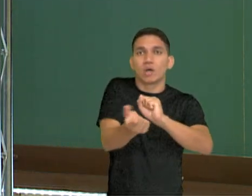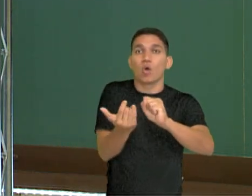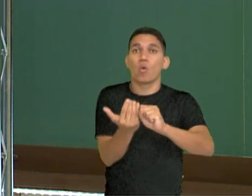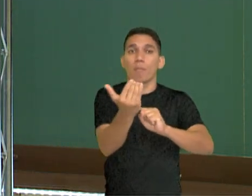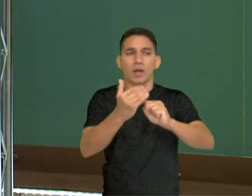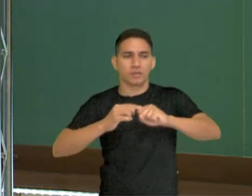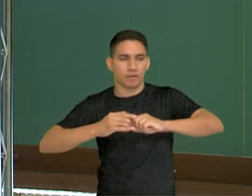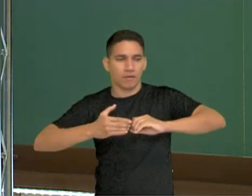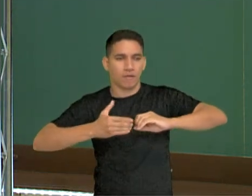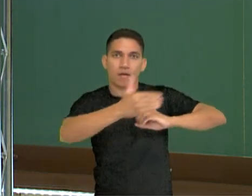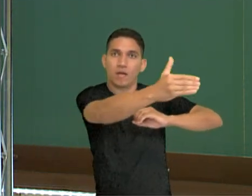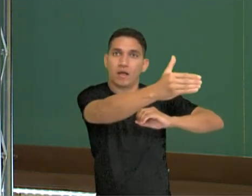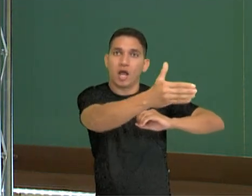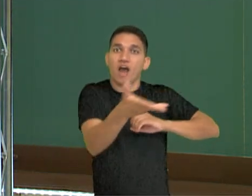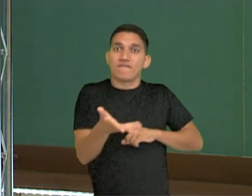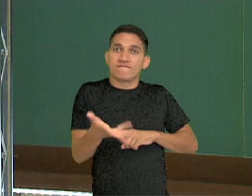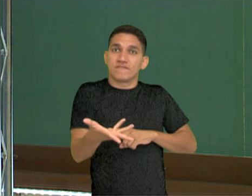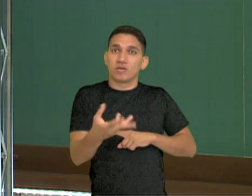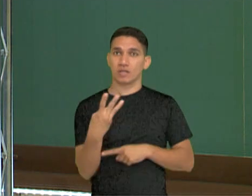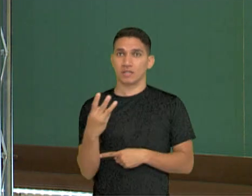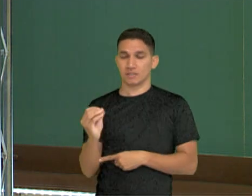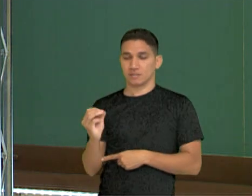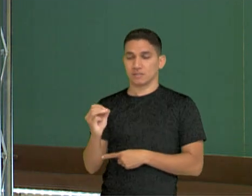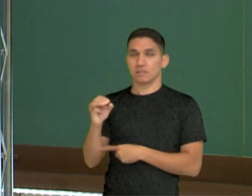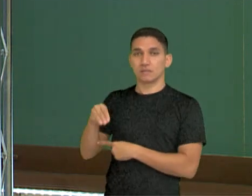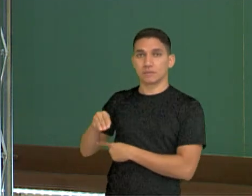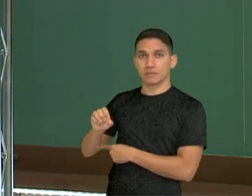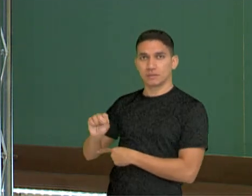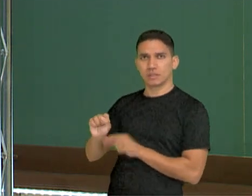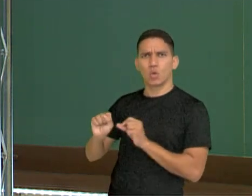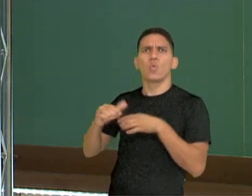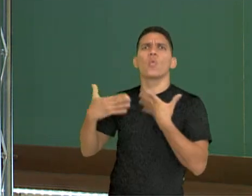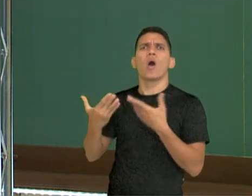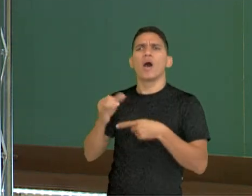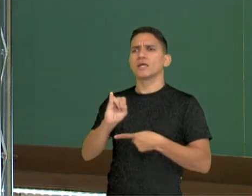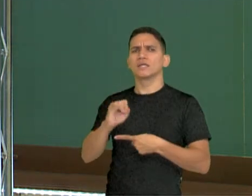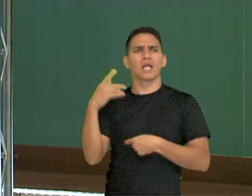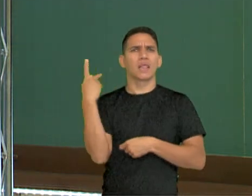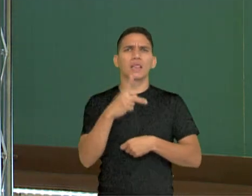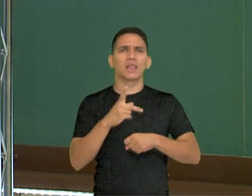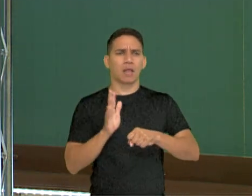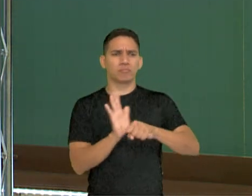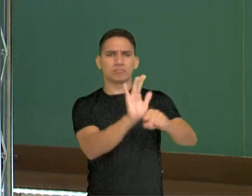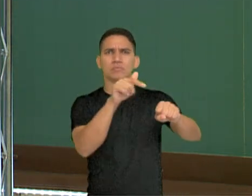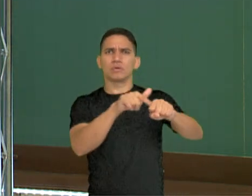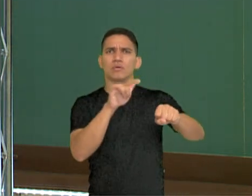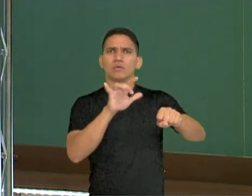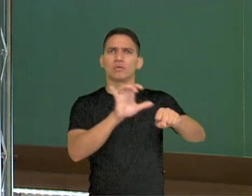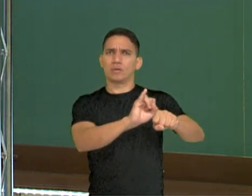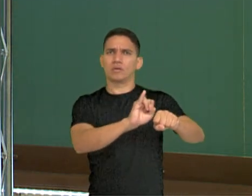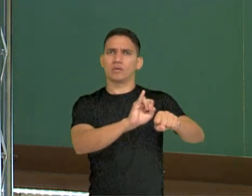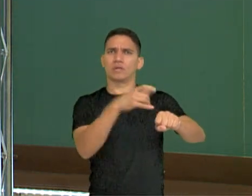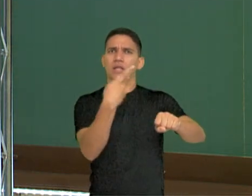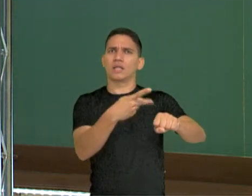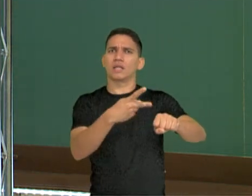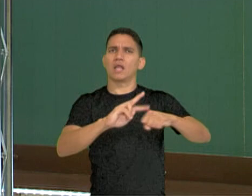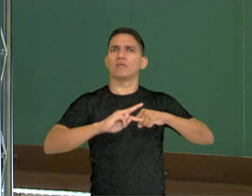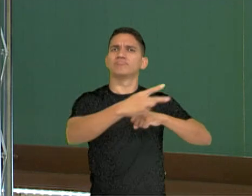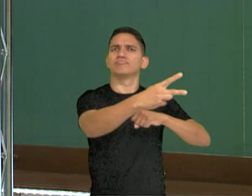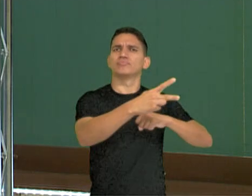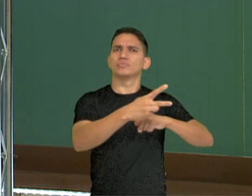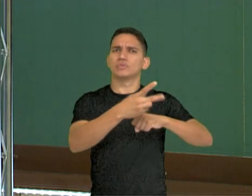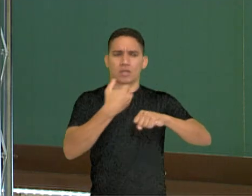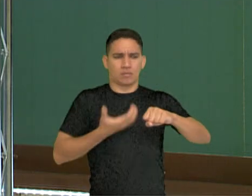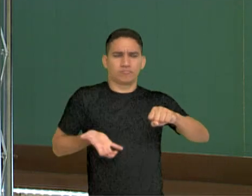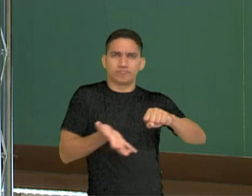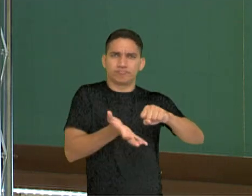30 metros por segundo. E eu quero saber o seguinte: qual o impulso recebido pela bola? Qual o impulso ofertado pelo jogador